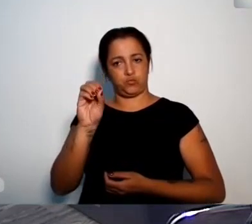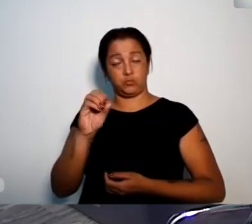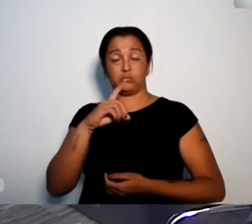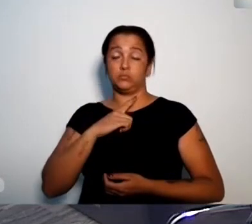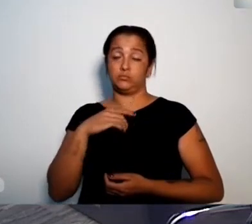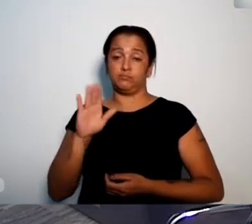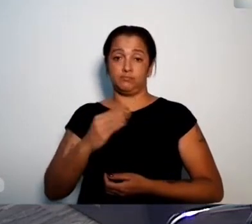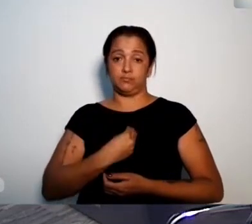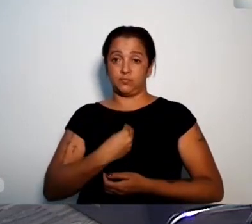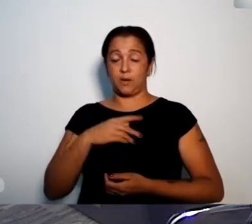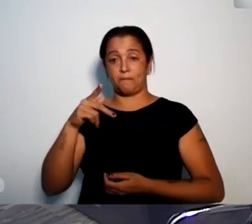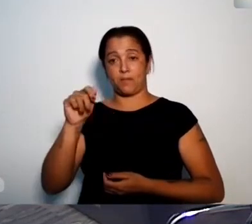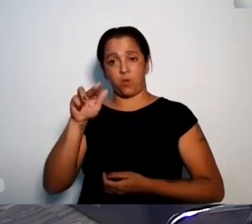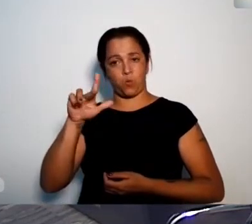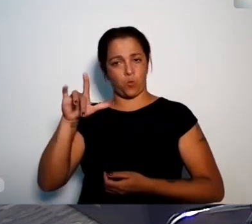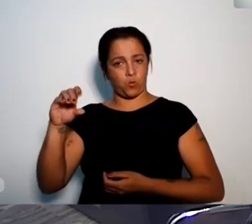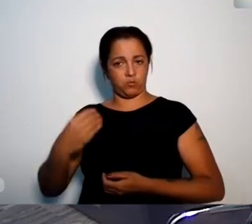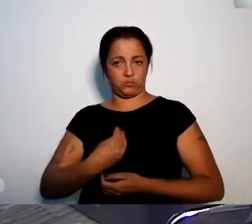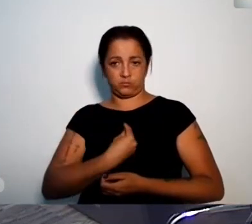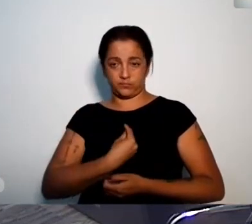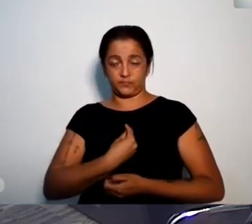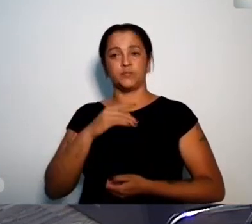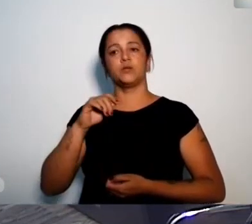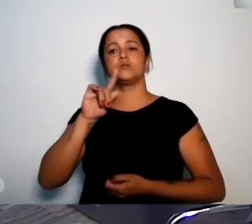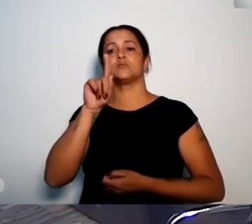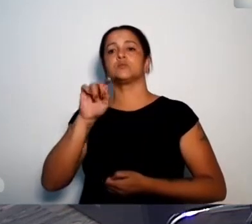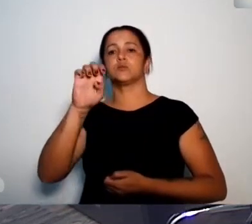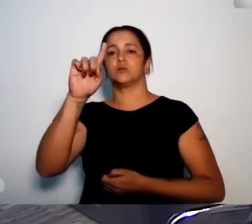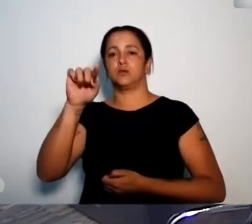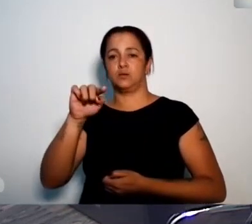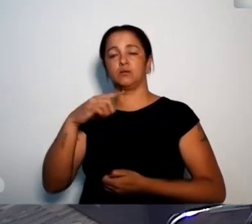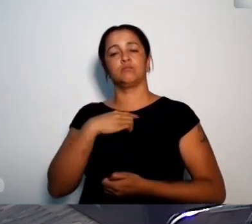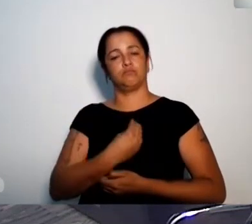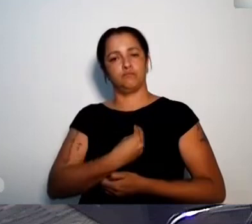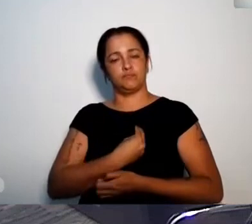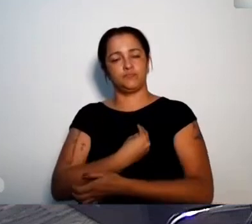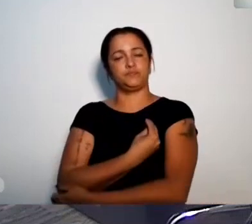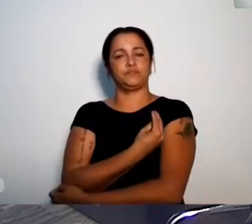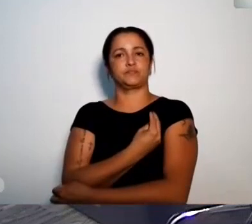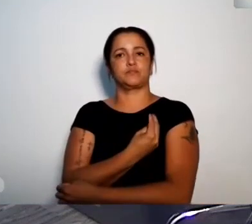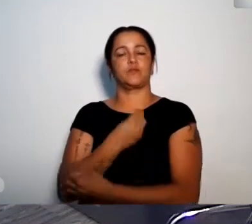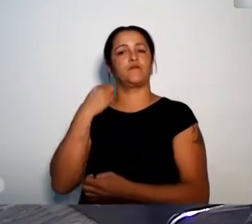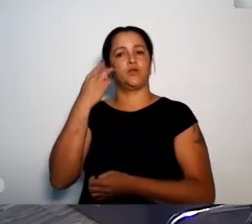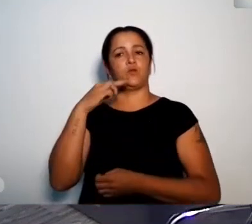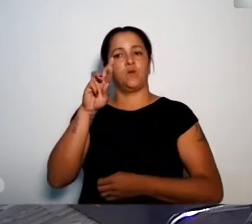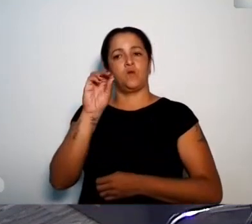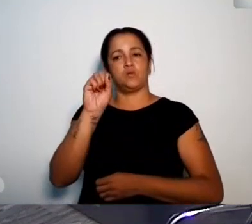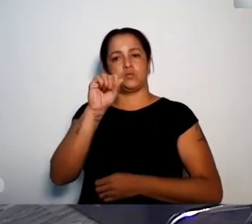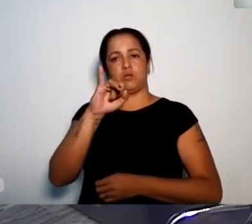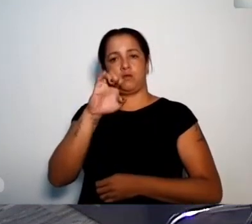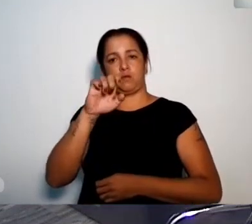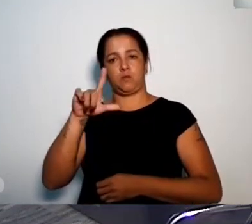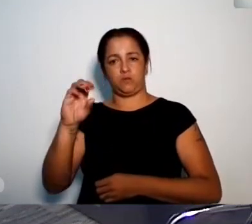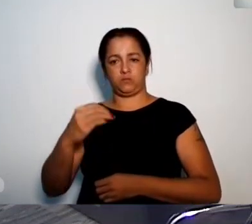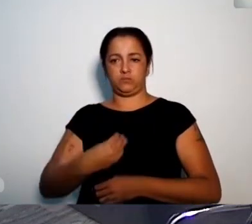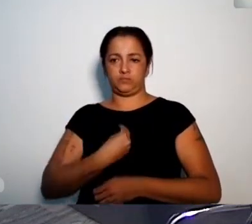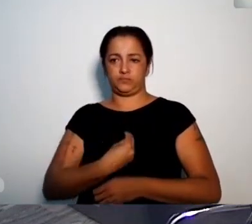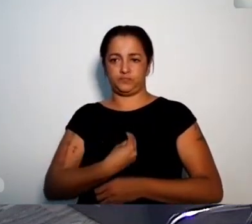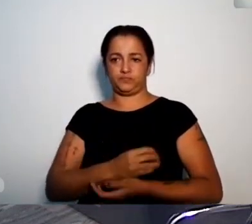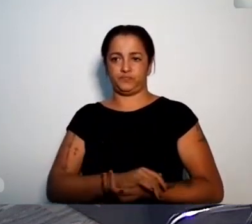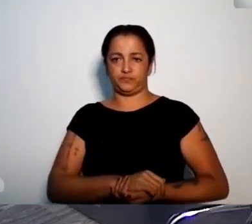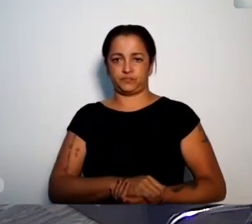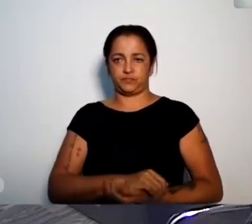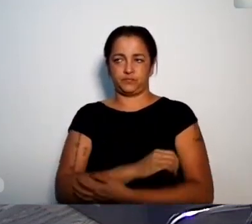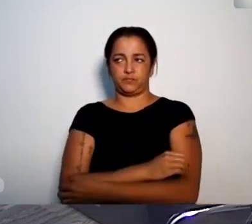Presente. Vereador Zé Fernandes. Presente. Vereadora Rosiello. Presente. Com